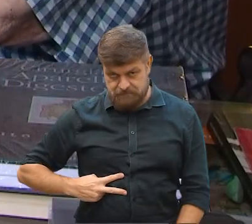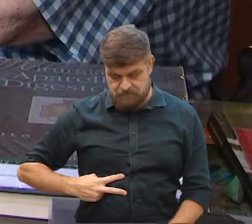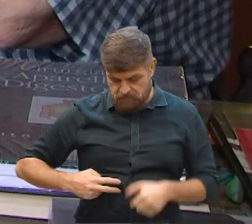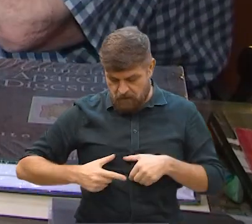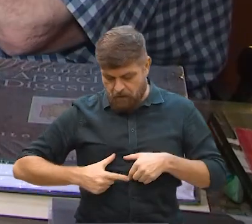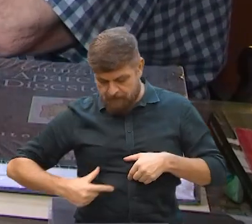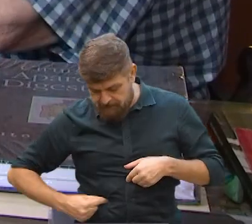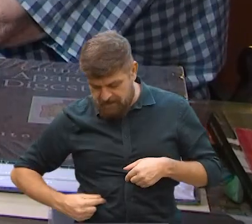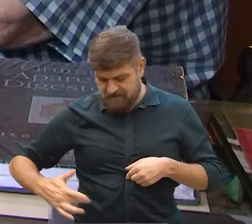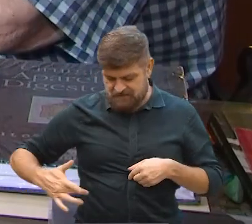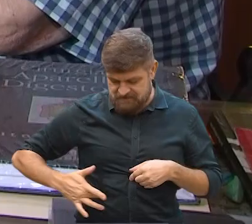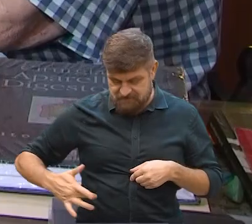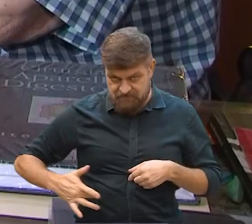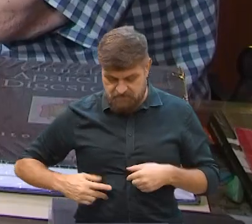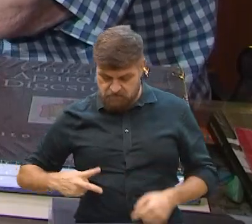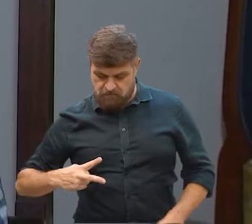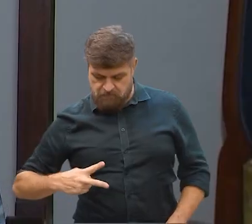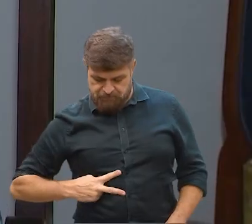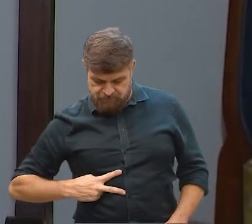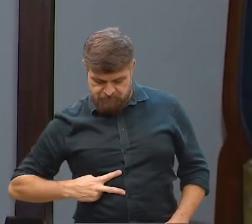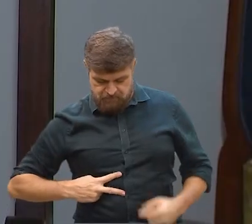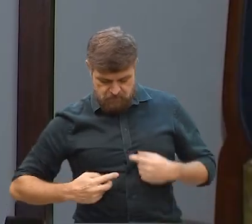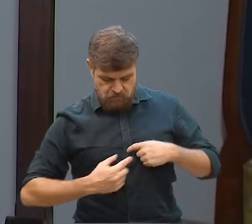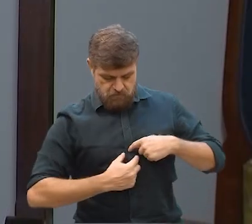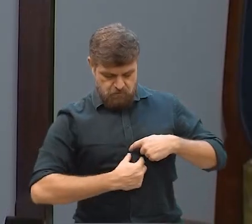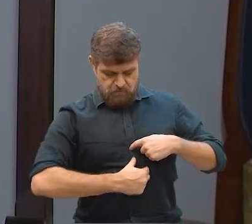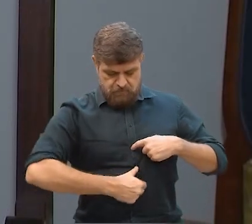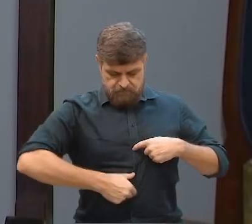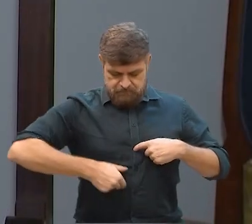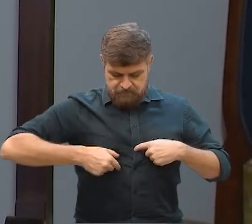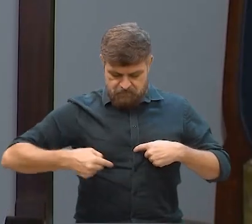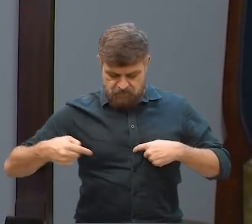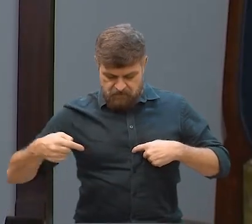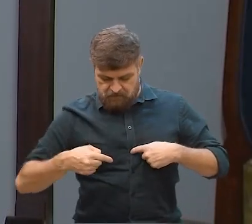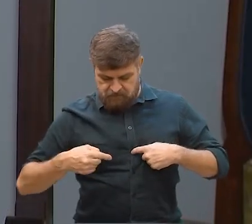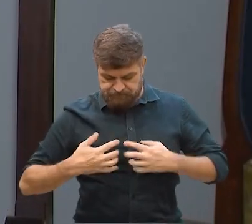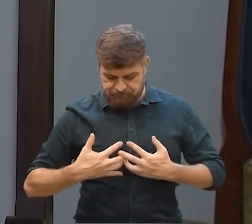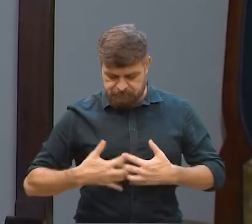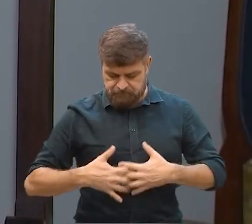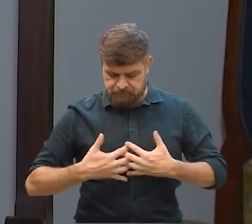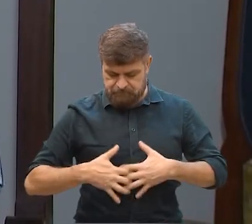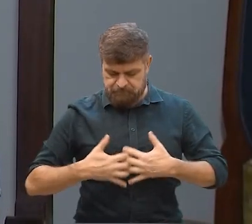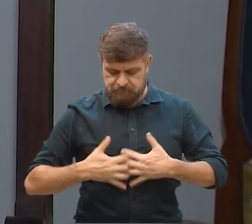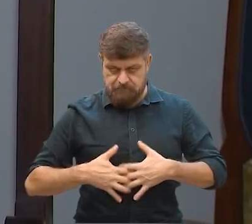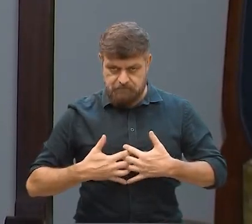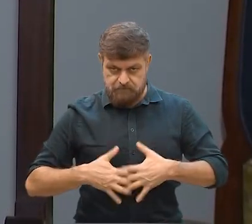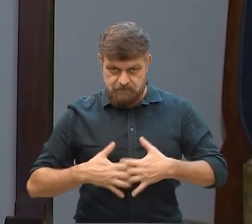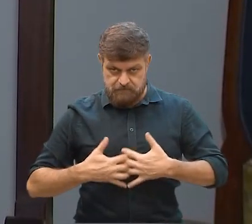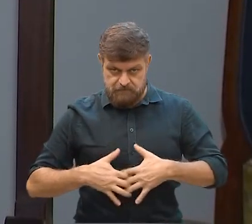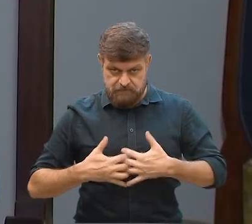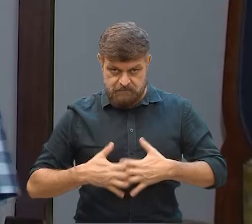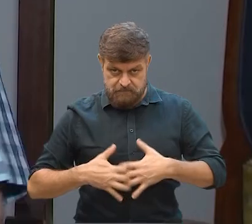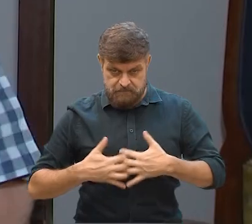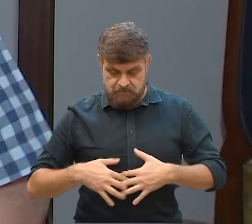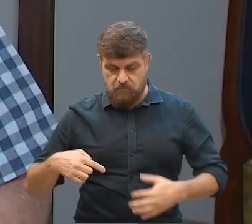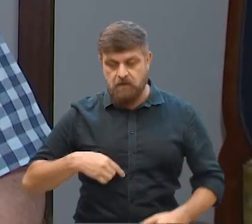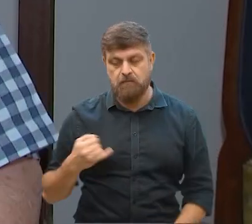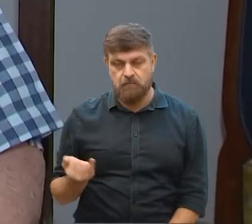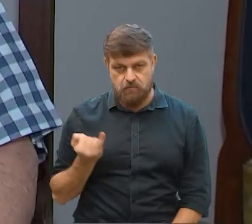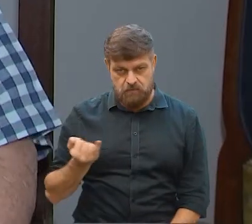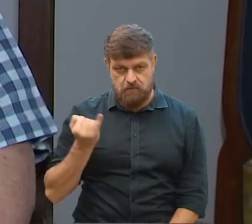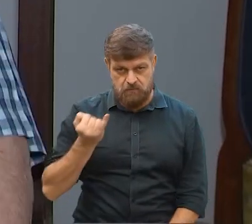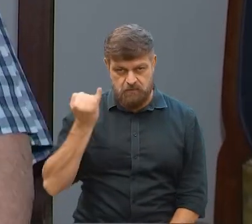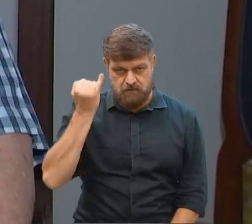suas enzimas, com os seus sais, etc., chegam no duodeno, e esse processamento no duodeno é muito